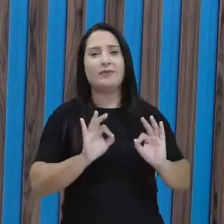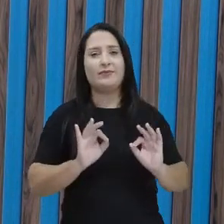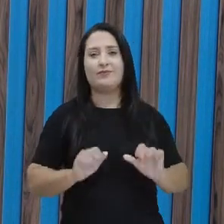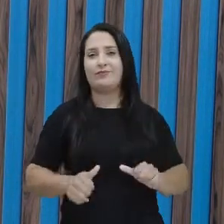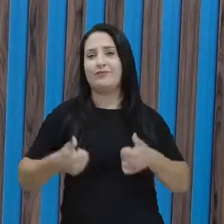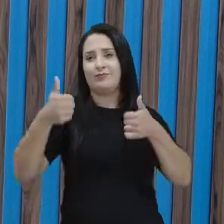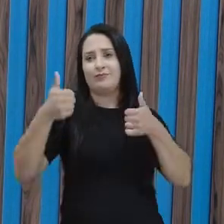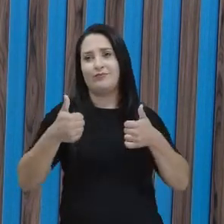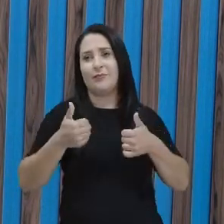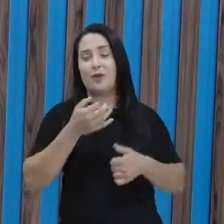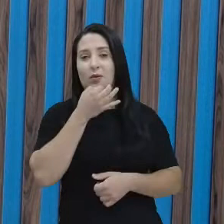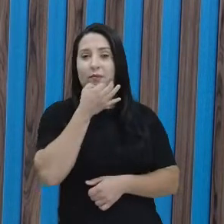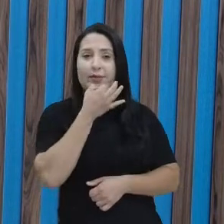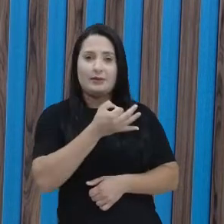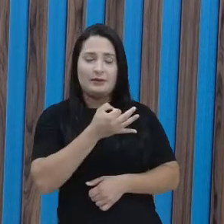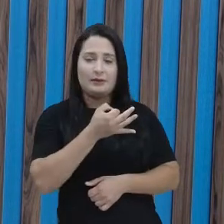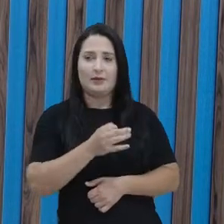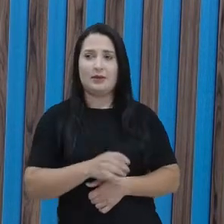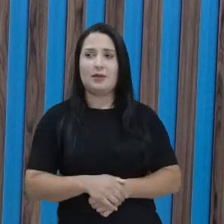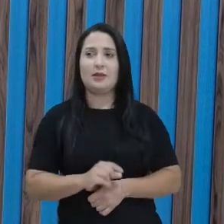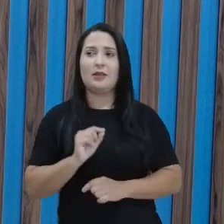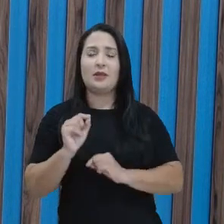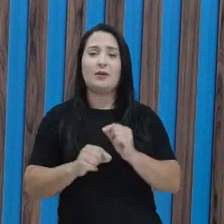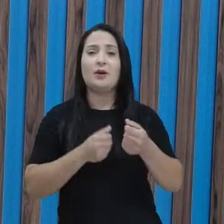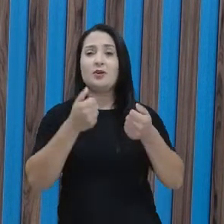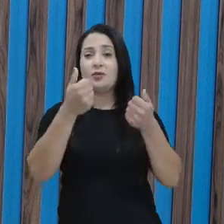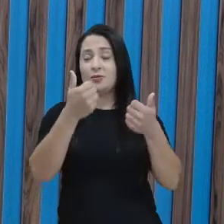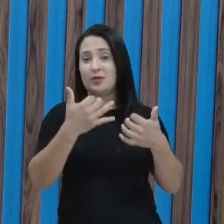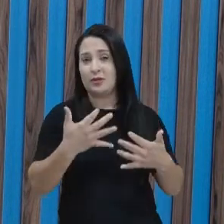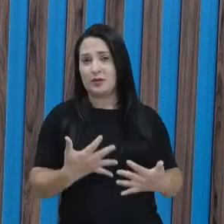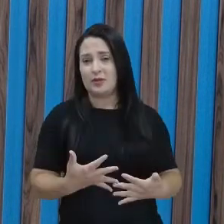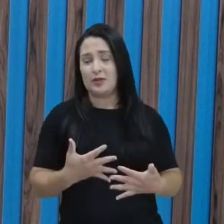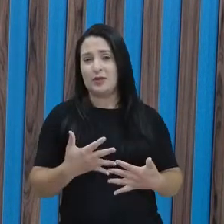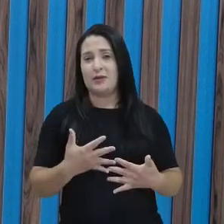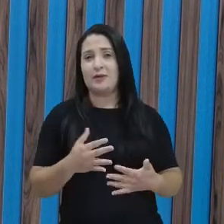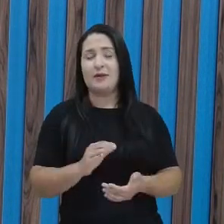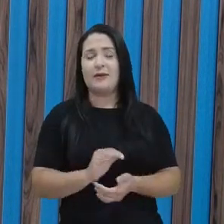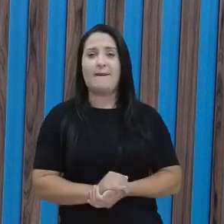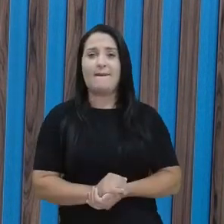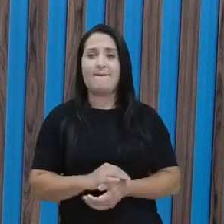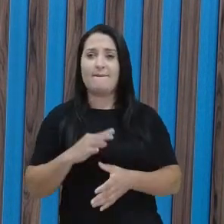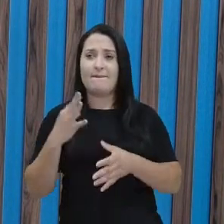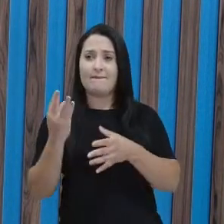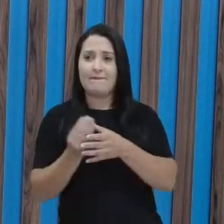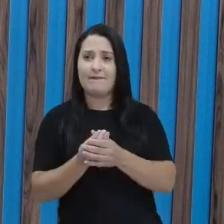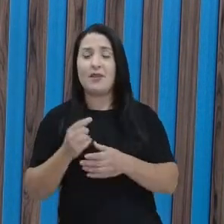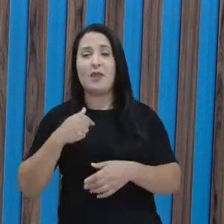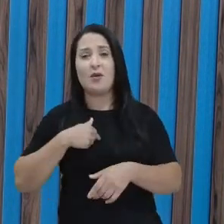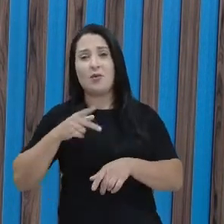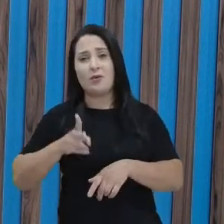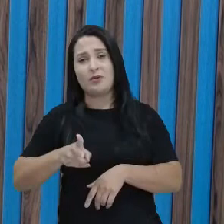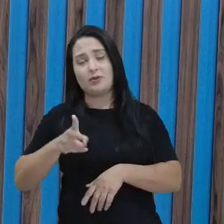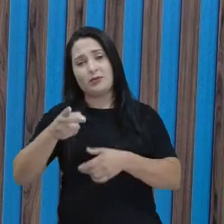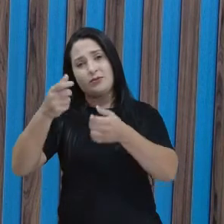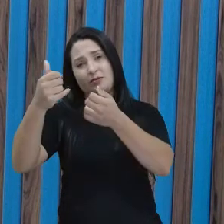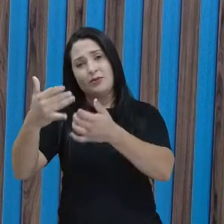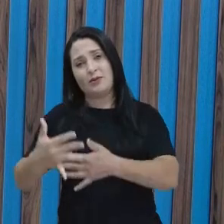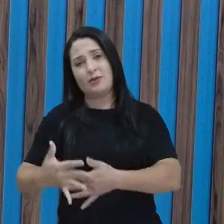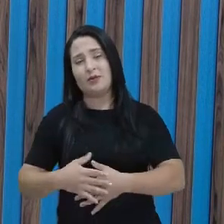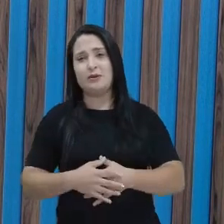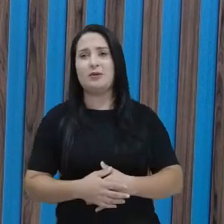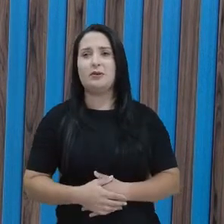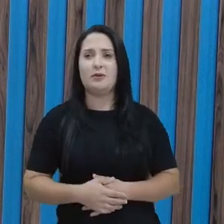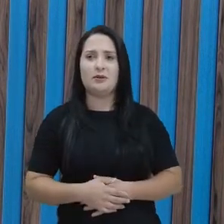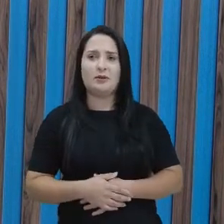comentário. Isto é, então aqui é uma expressão explicativa que vai introduzir o que eu vou continuar explicando. Ó.